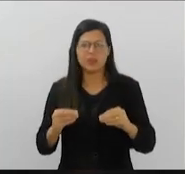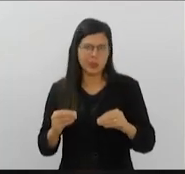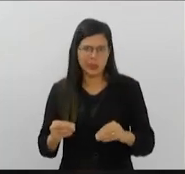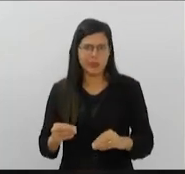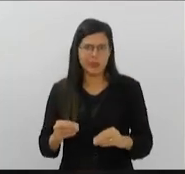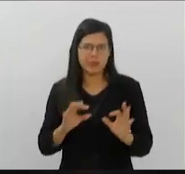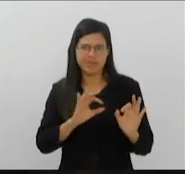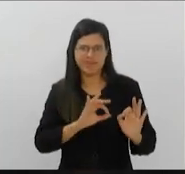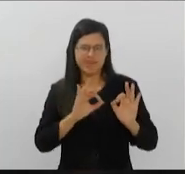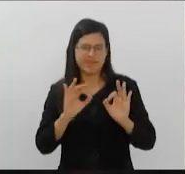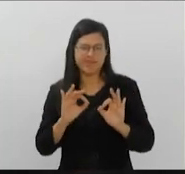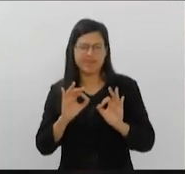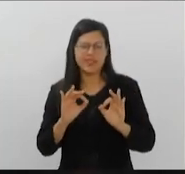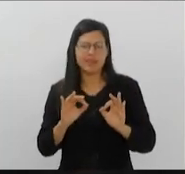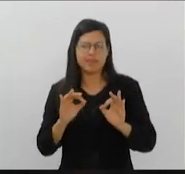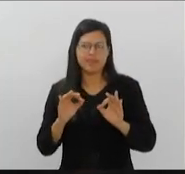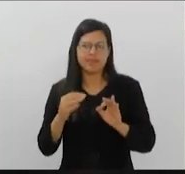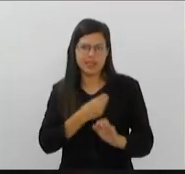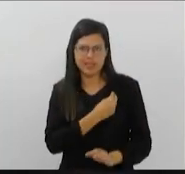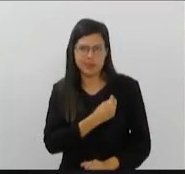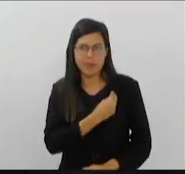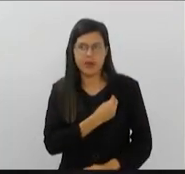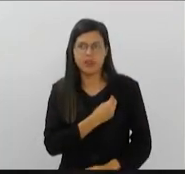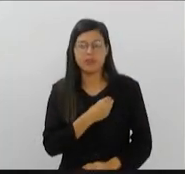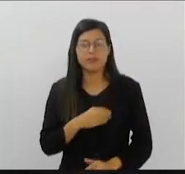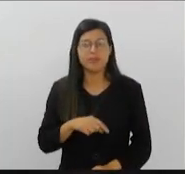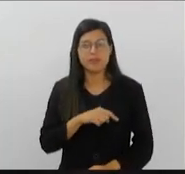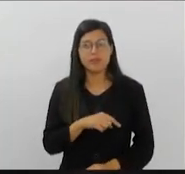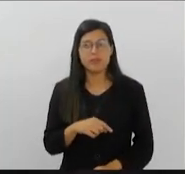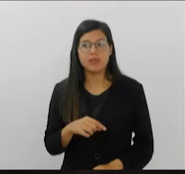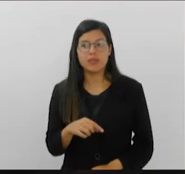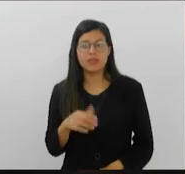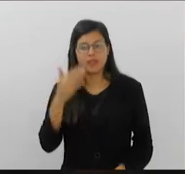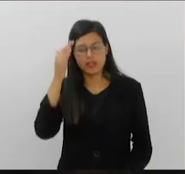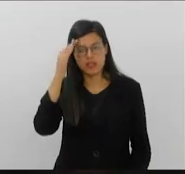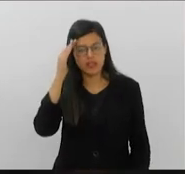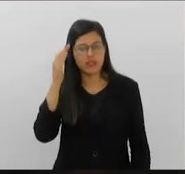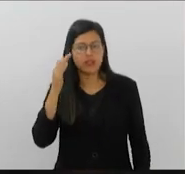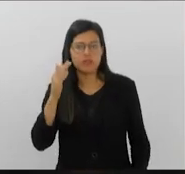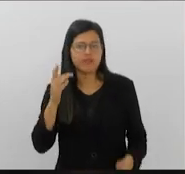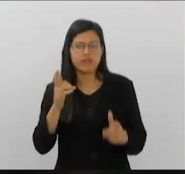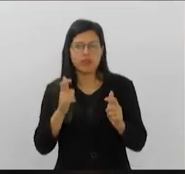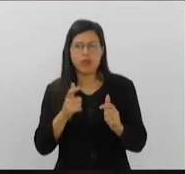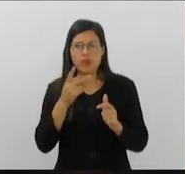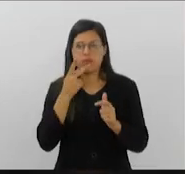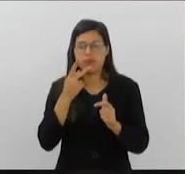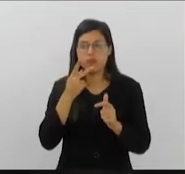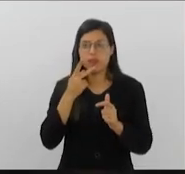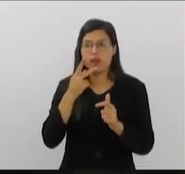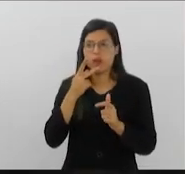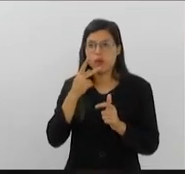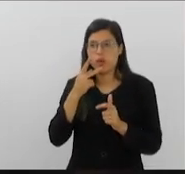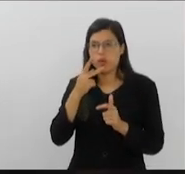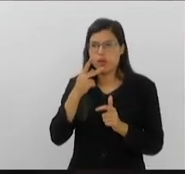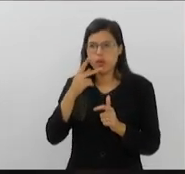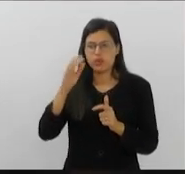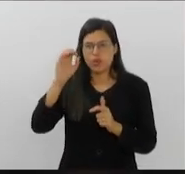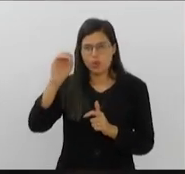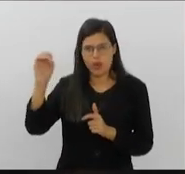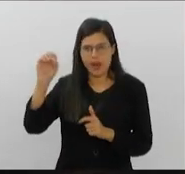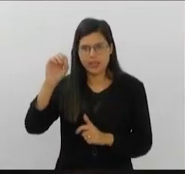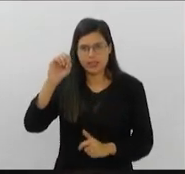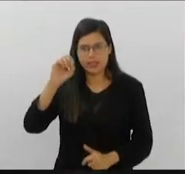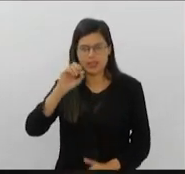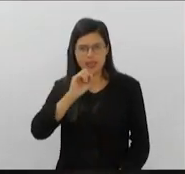Para poder me conectar e vocês entenderem de onde eu falo, eu sou Nascido e criado na Zona Oeste, Santíssimo, né, fica